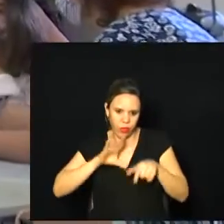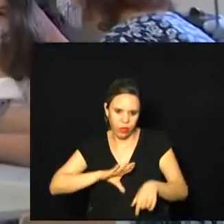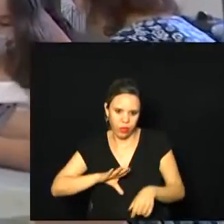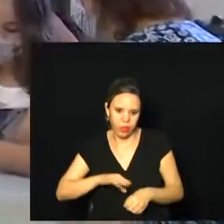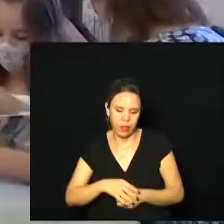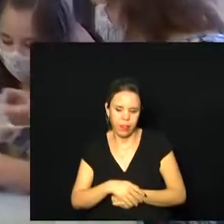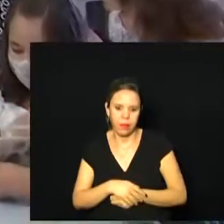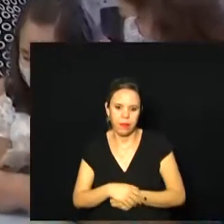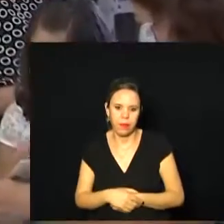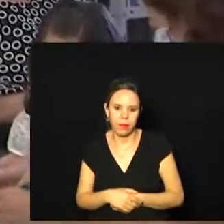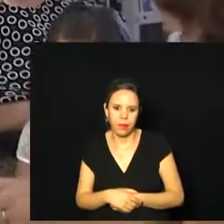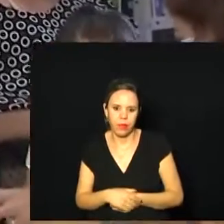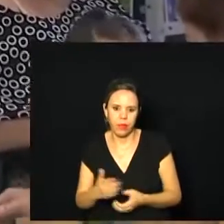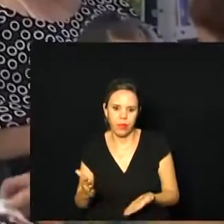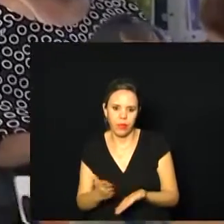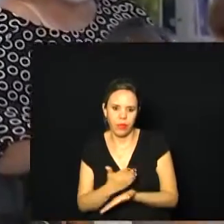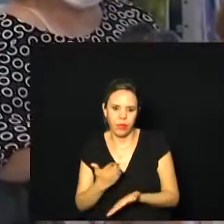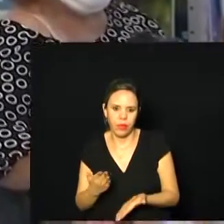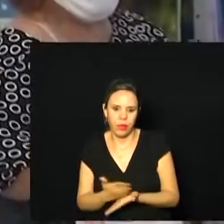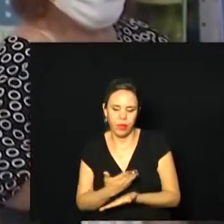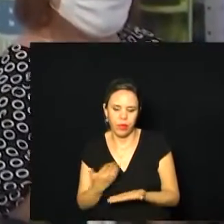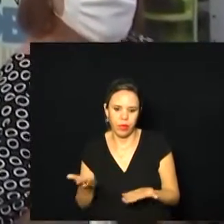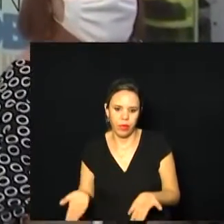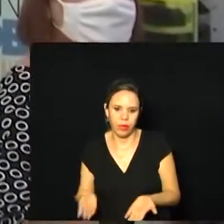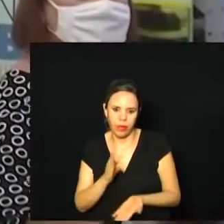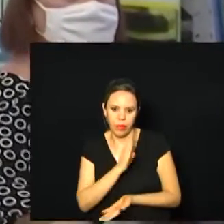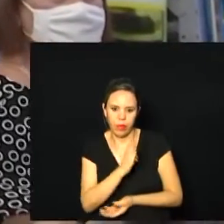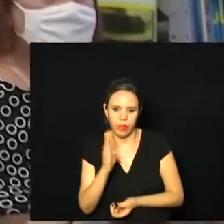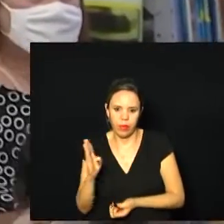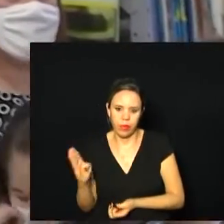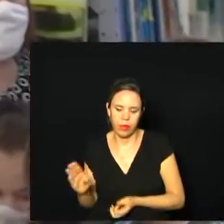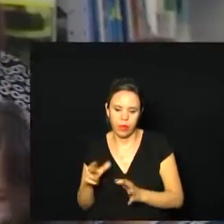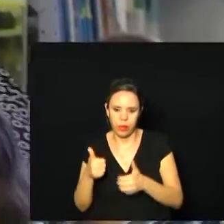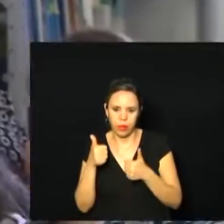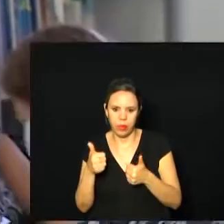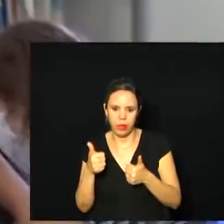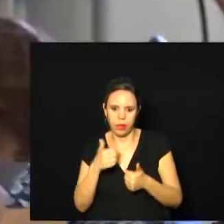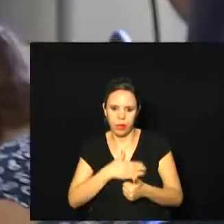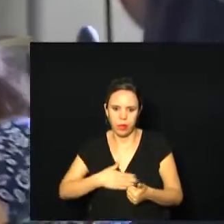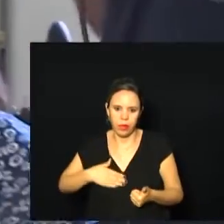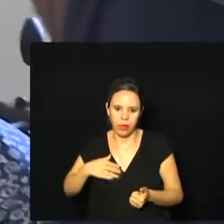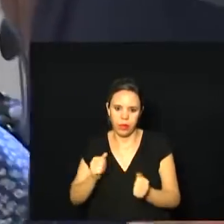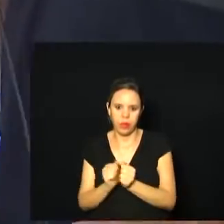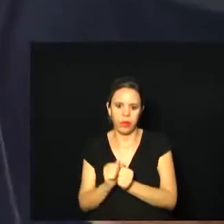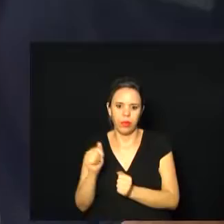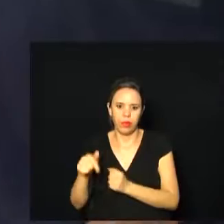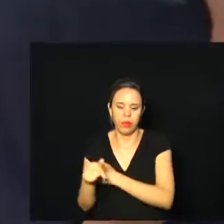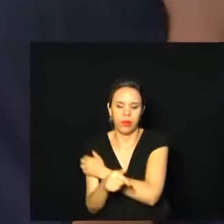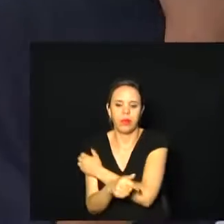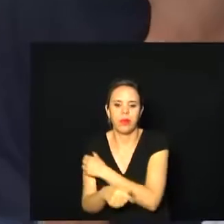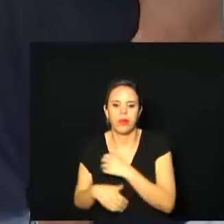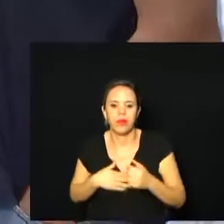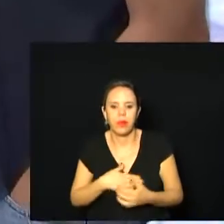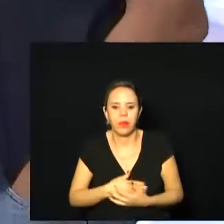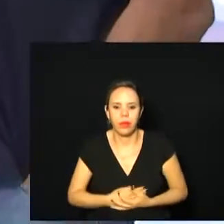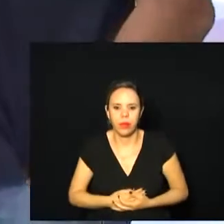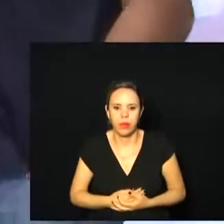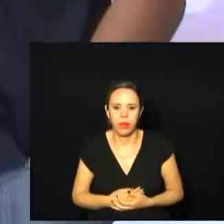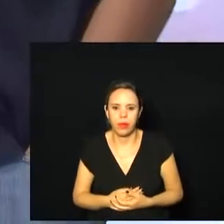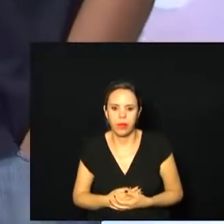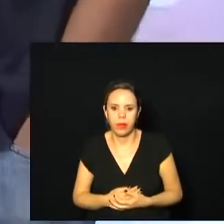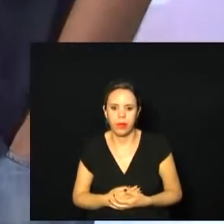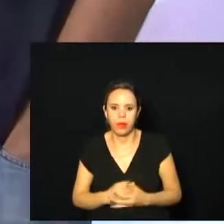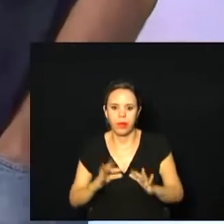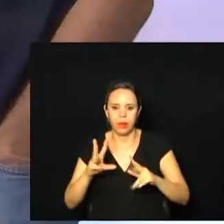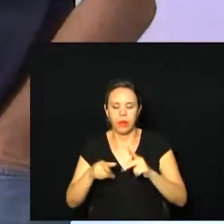portuguesa, pelos livros, não é? Aqui na biblioteca. Tudo bem? Prazer em tê-lo conosco aqui. É um prazer, André. Prazer